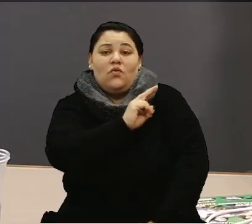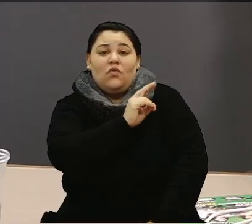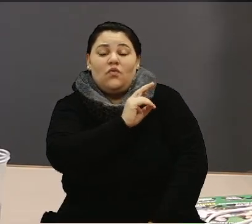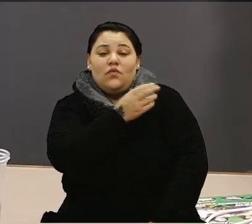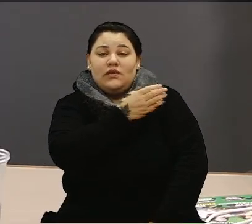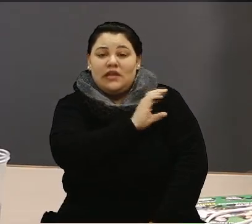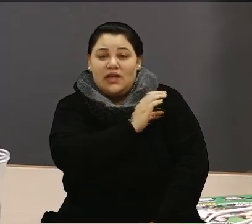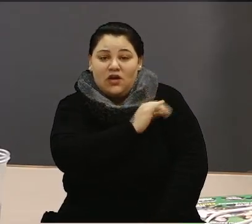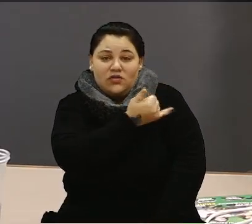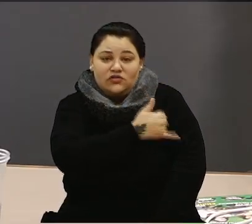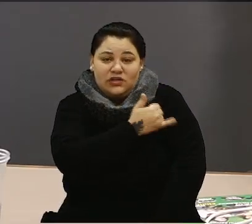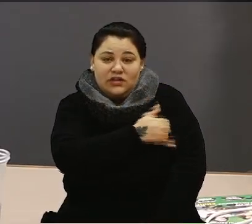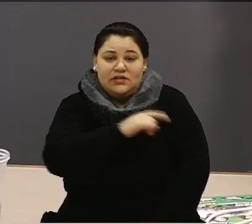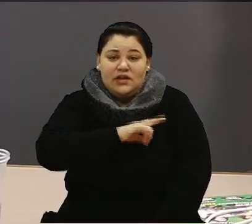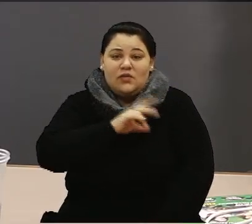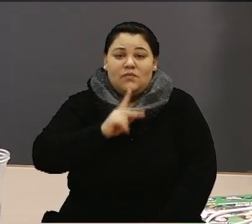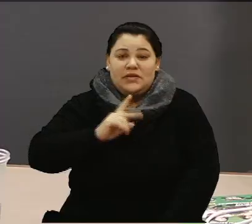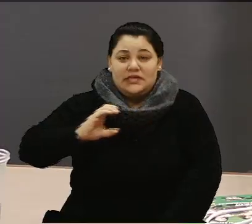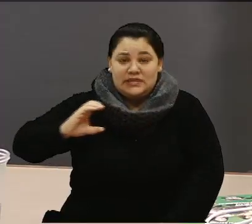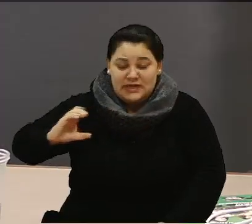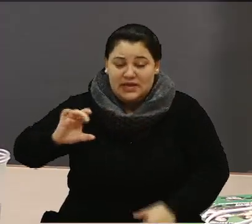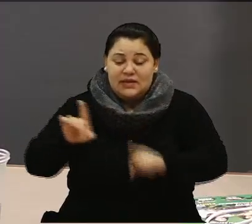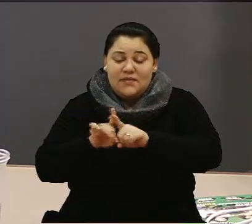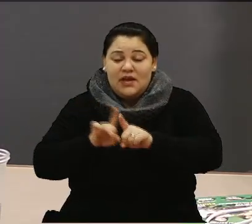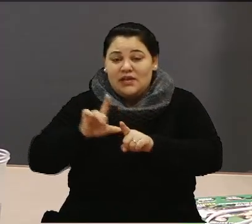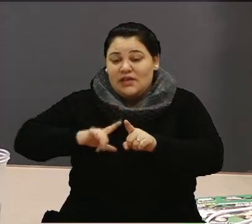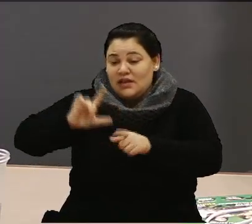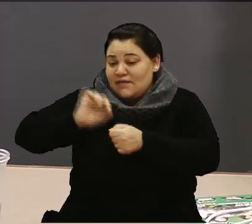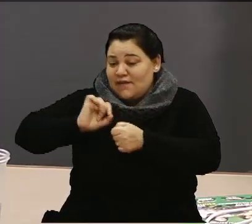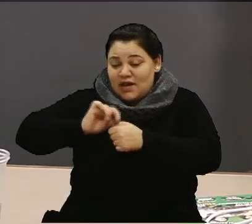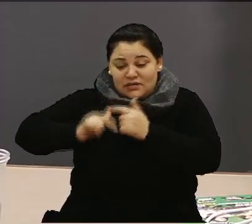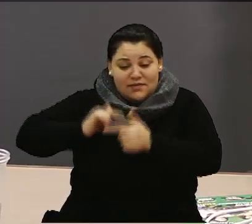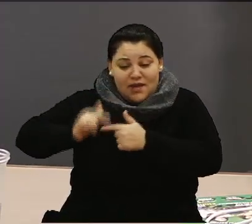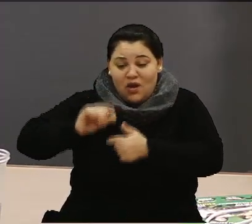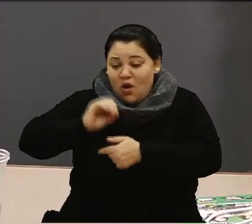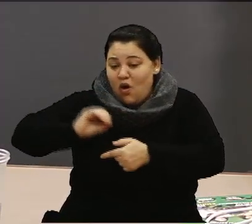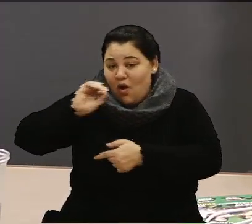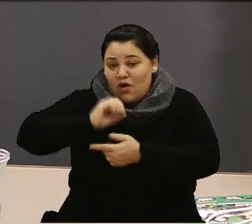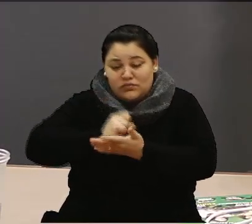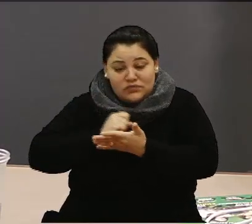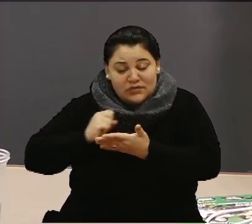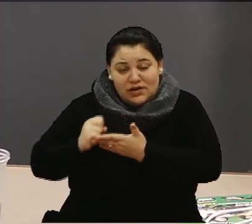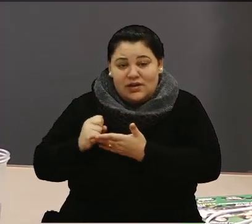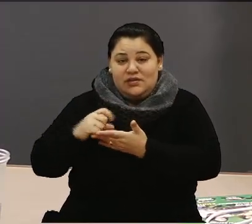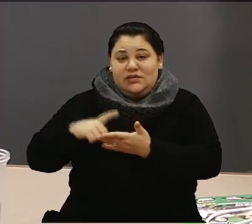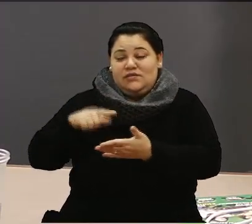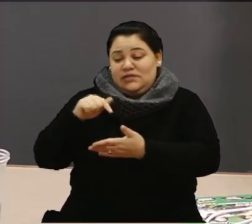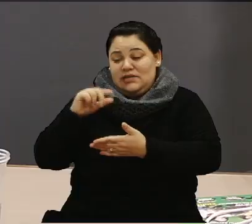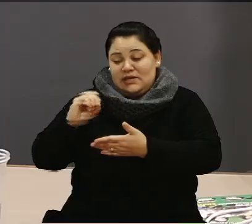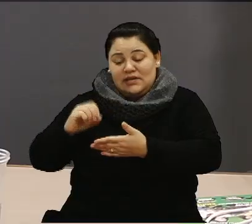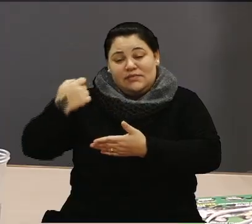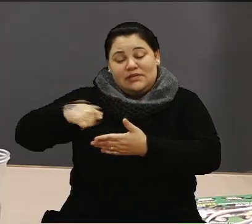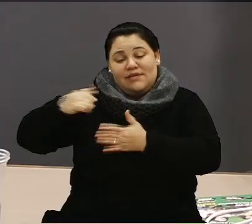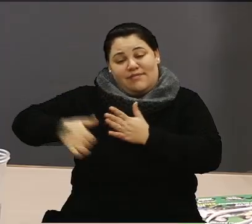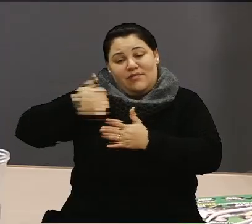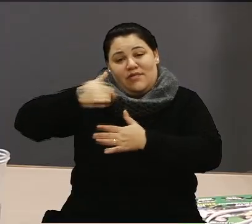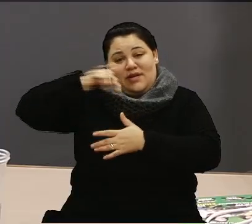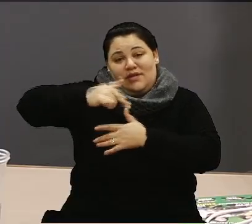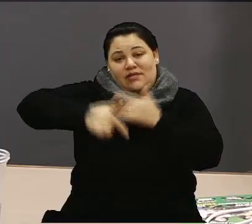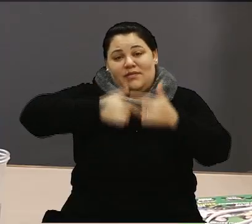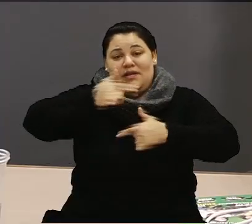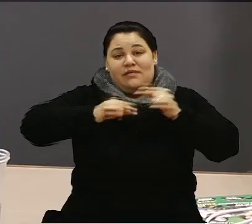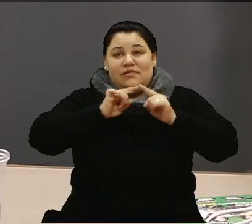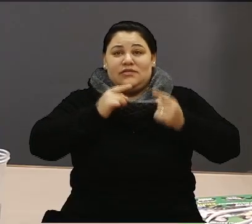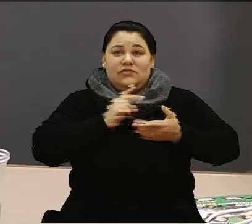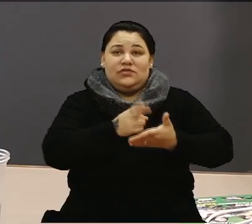Janeiro, onde tem o Comando Vermelho, fazem um baita trabalho e eles não têm todo aquele efetivo. Então, com esses 70, a gente iria fazer muita coisa. Mas se eles continuarem, eu não